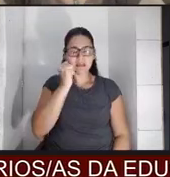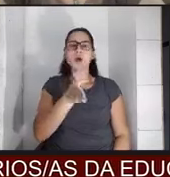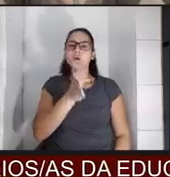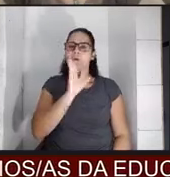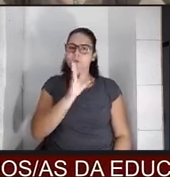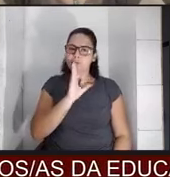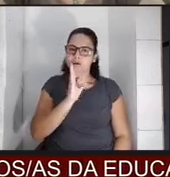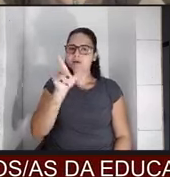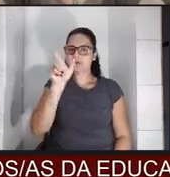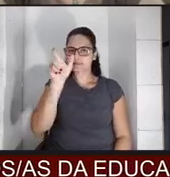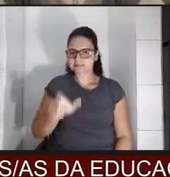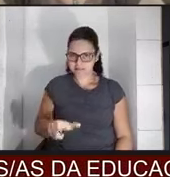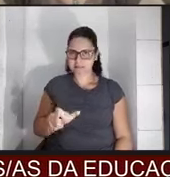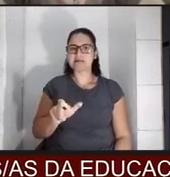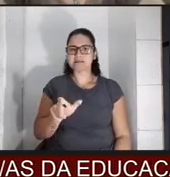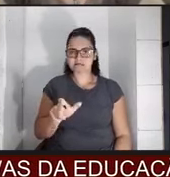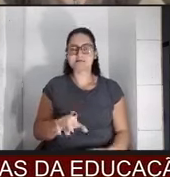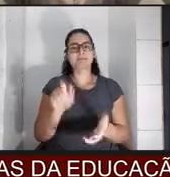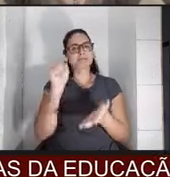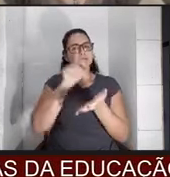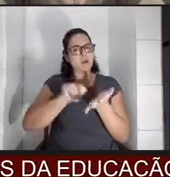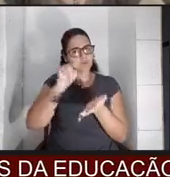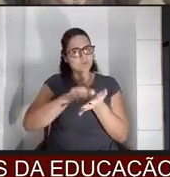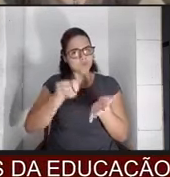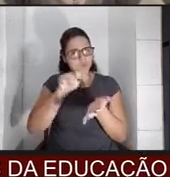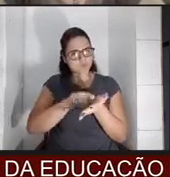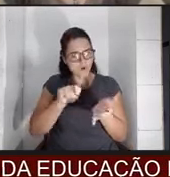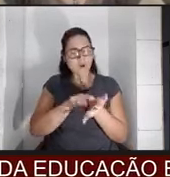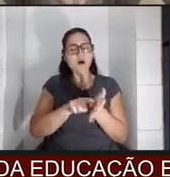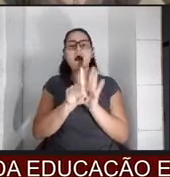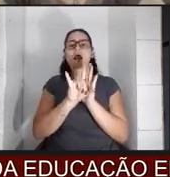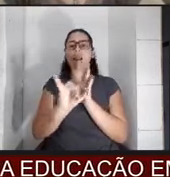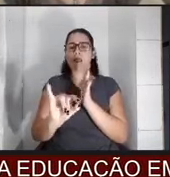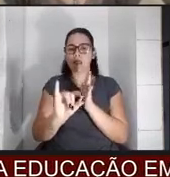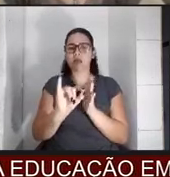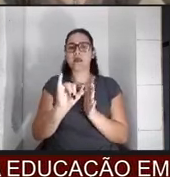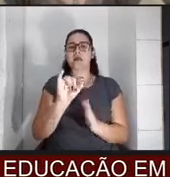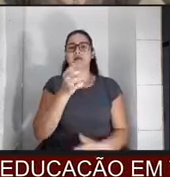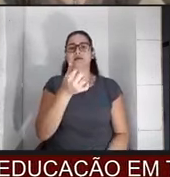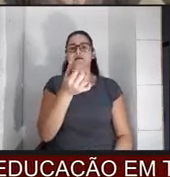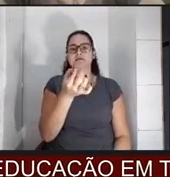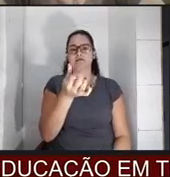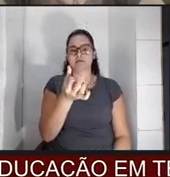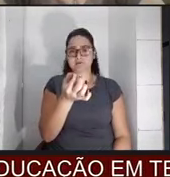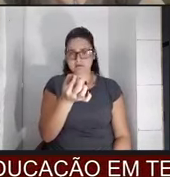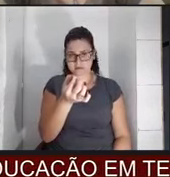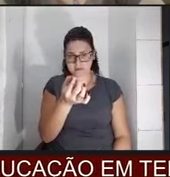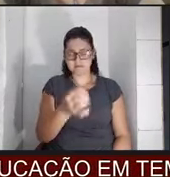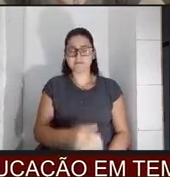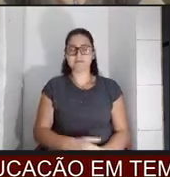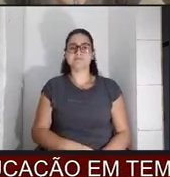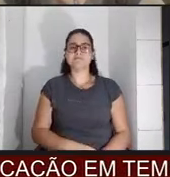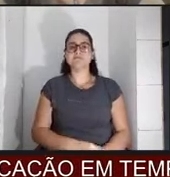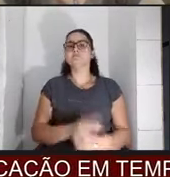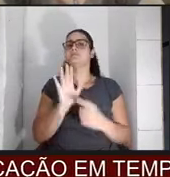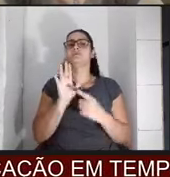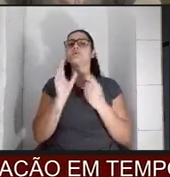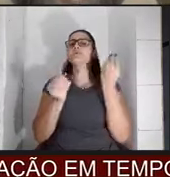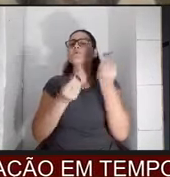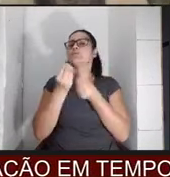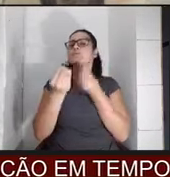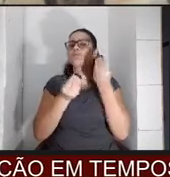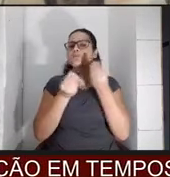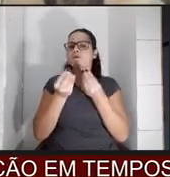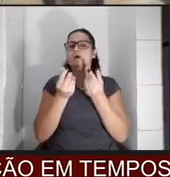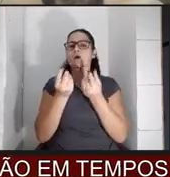Fátima. Autora da Emenda Constitucional 60, que trata da transposição